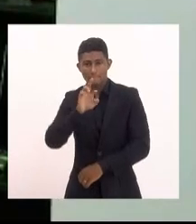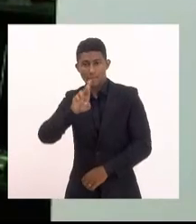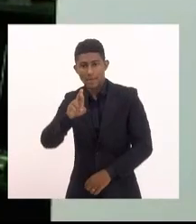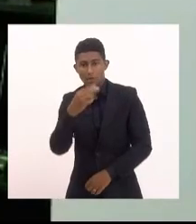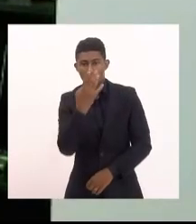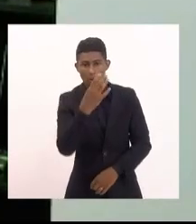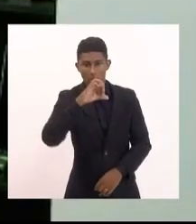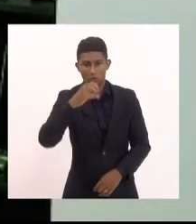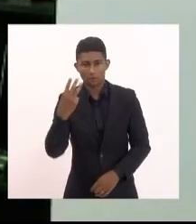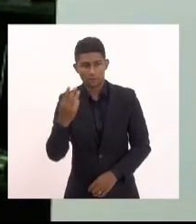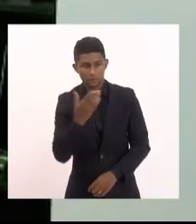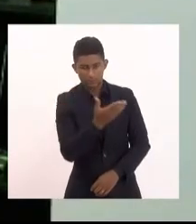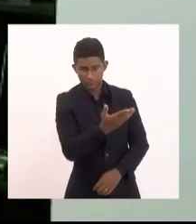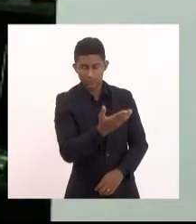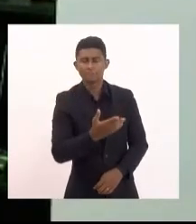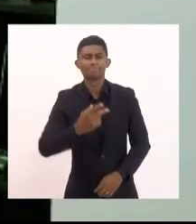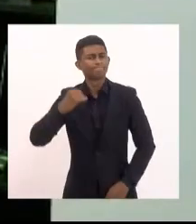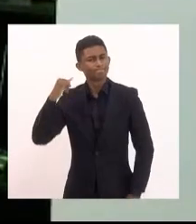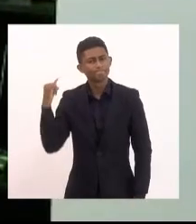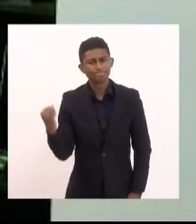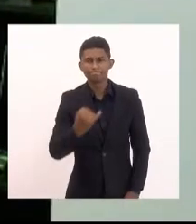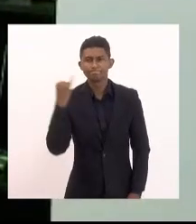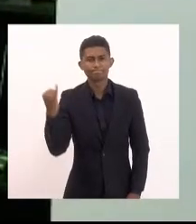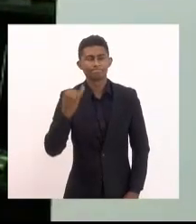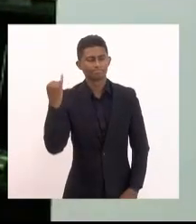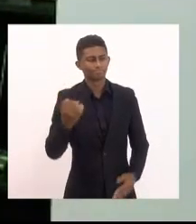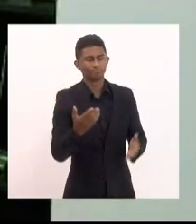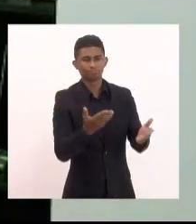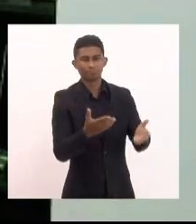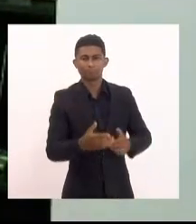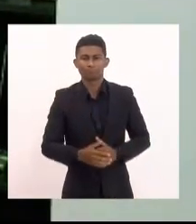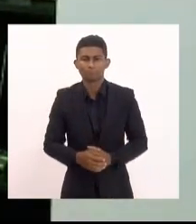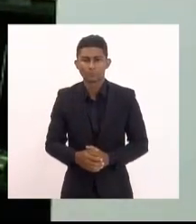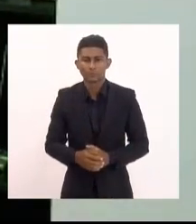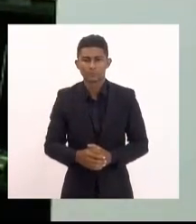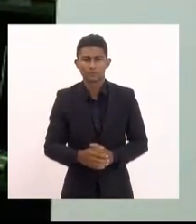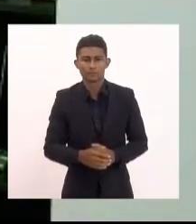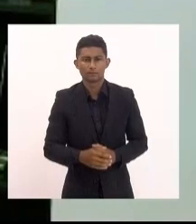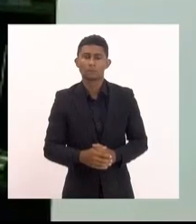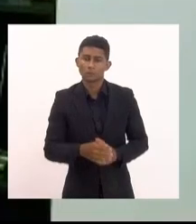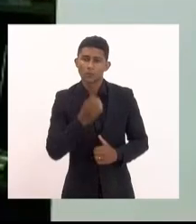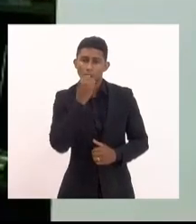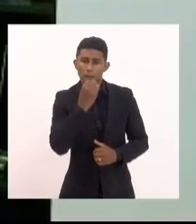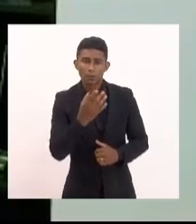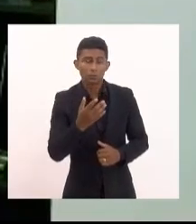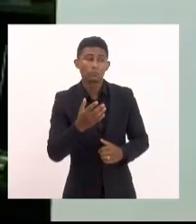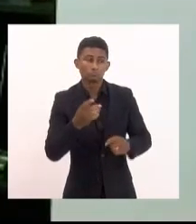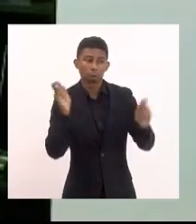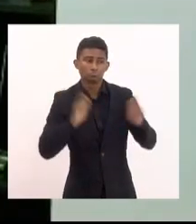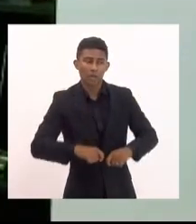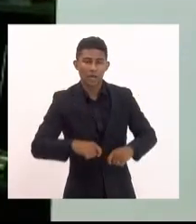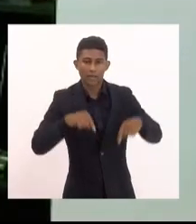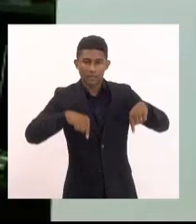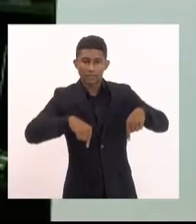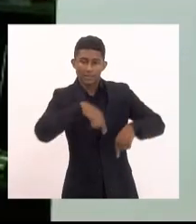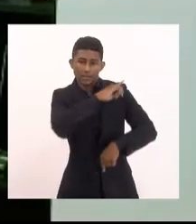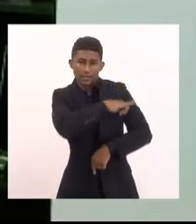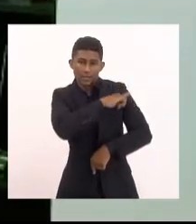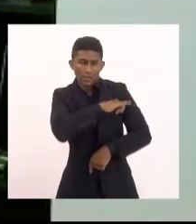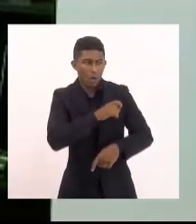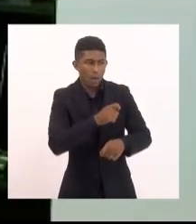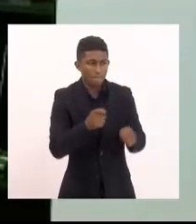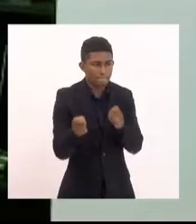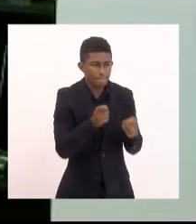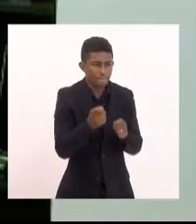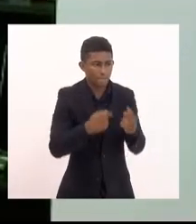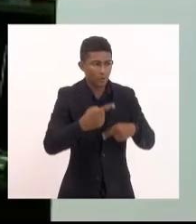se relevante se fosse para o interesse econômico do Estado do Rio de Janeiro.